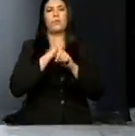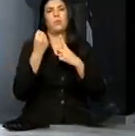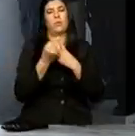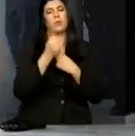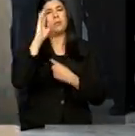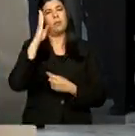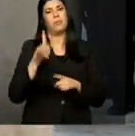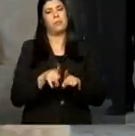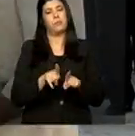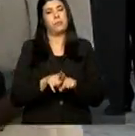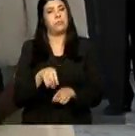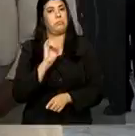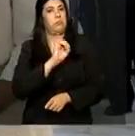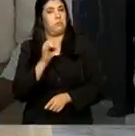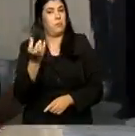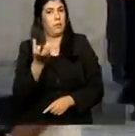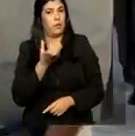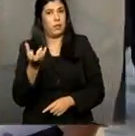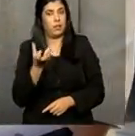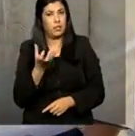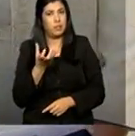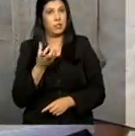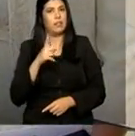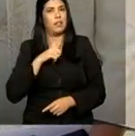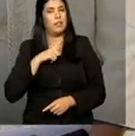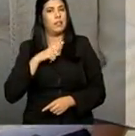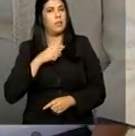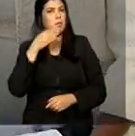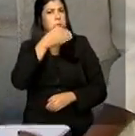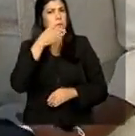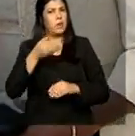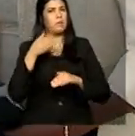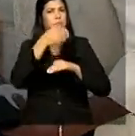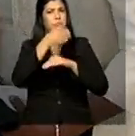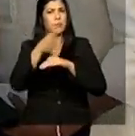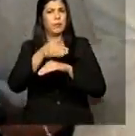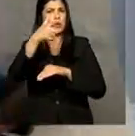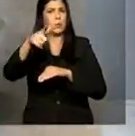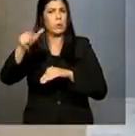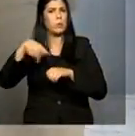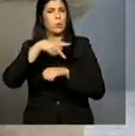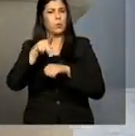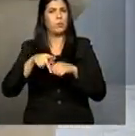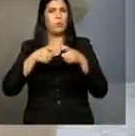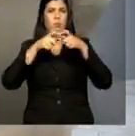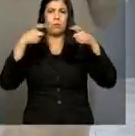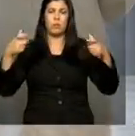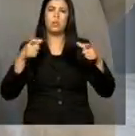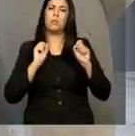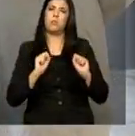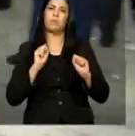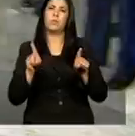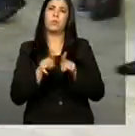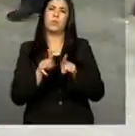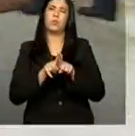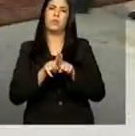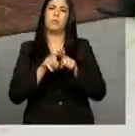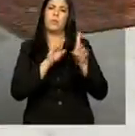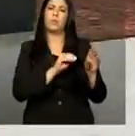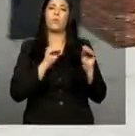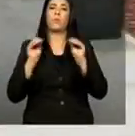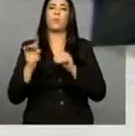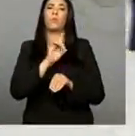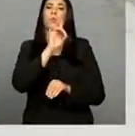Talvez, se nós quiséssemos um acometimento maior de autoridades estrangeiras, a data poderia ser alterada. Mas eu acredito